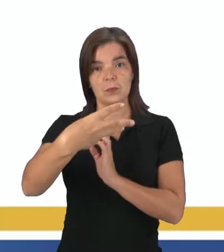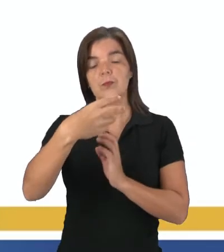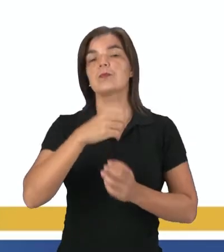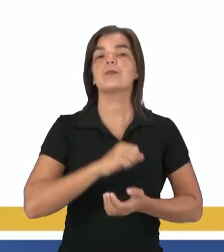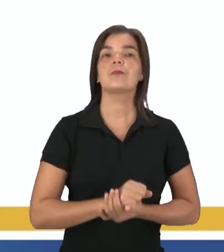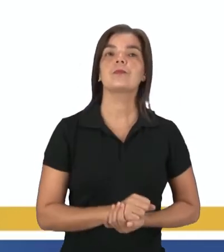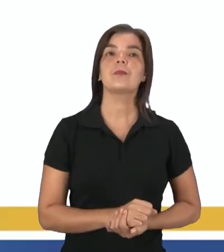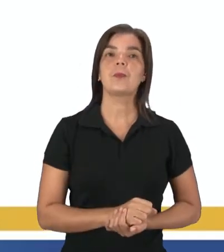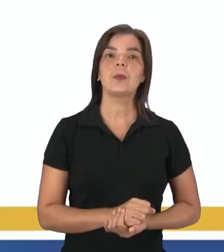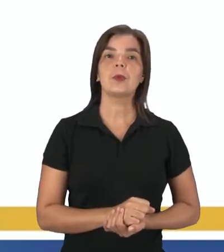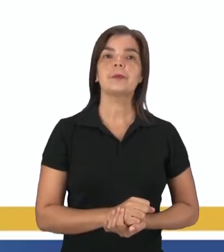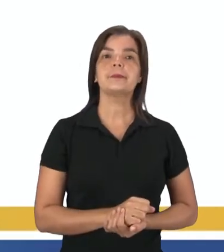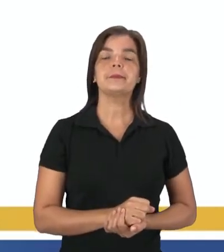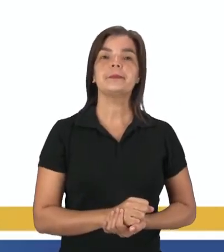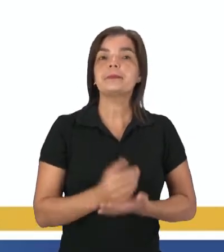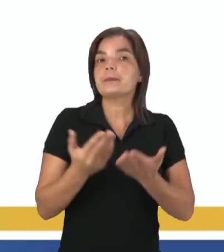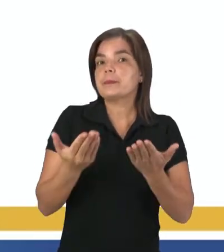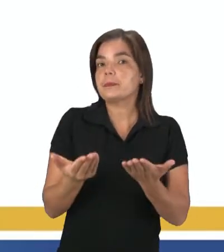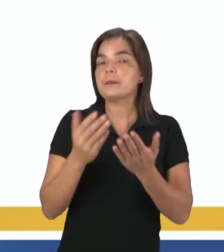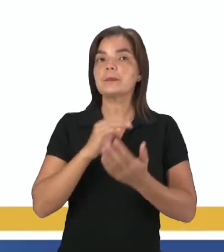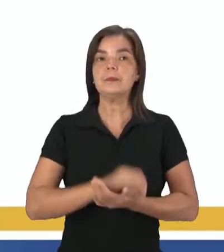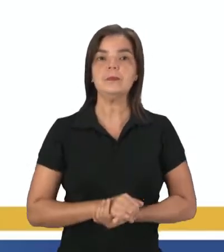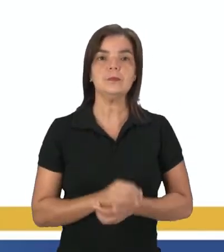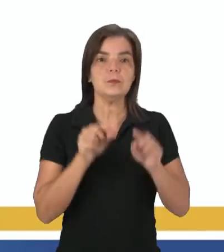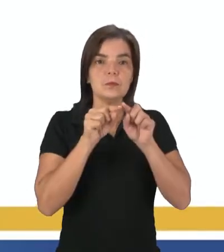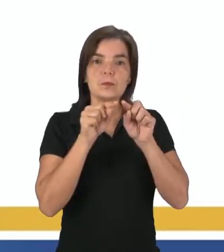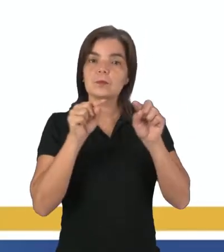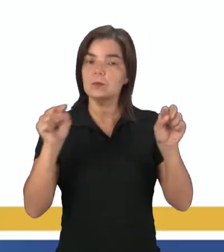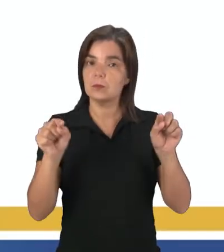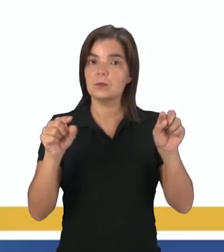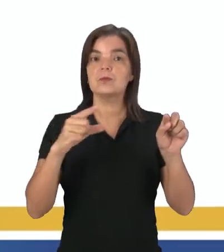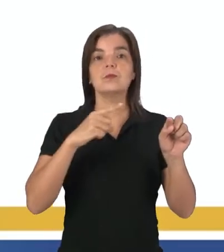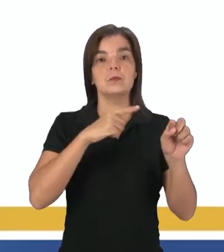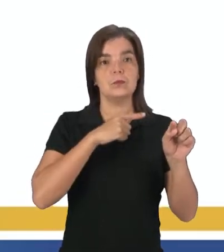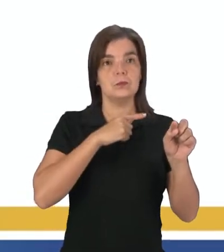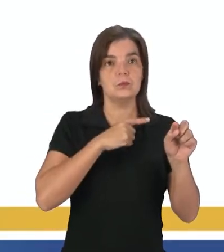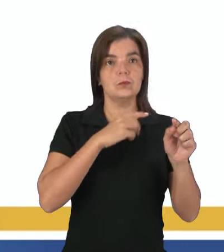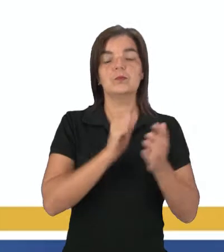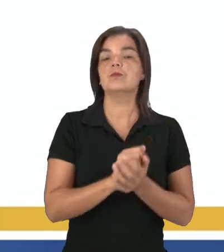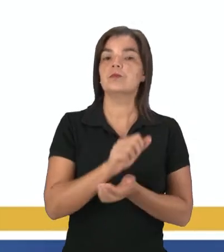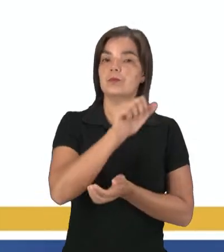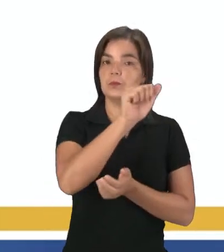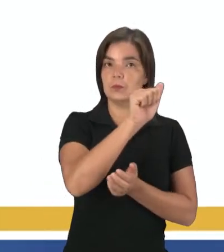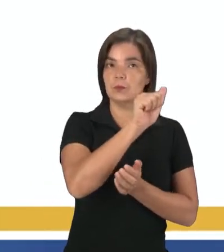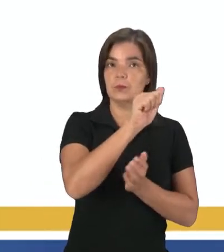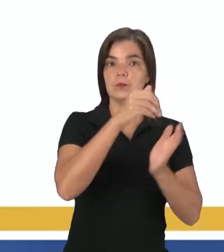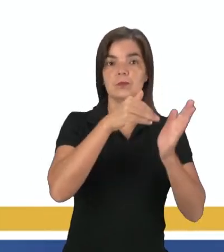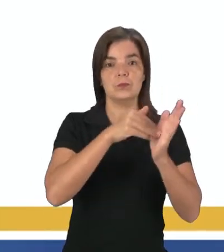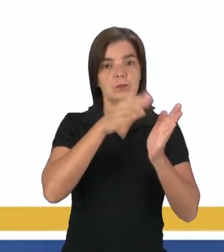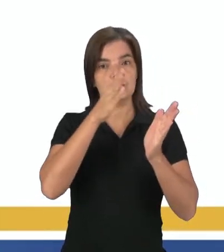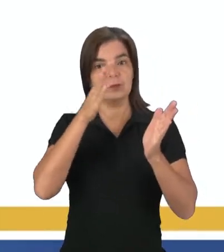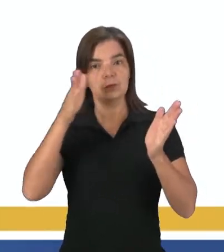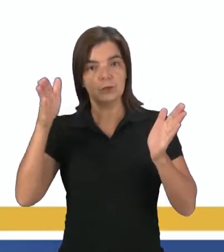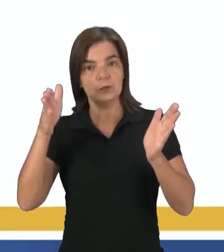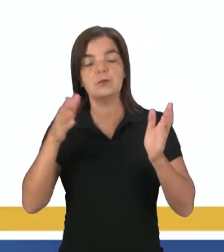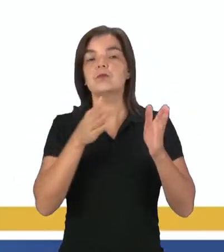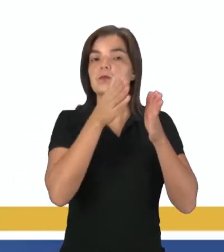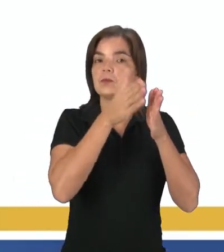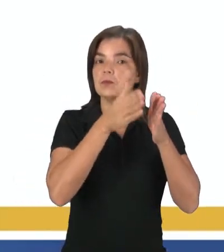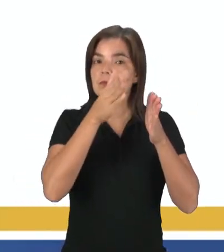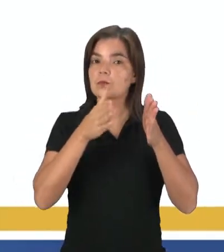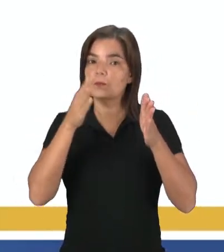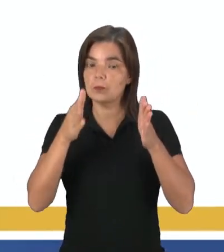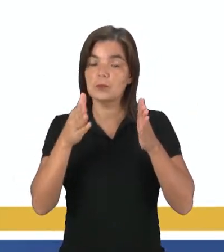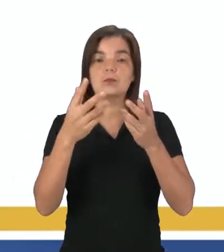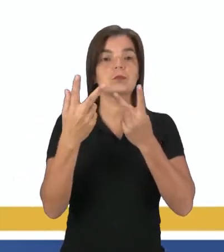3. Bom, na reta numérica, dividimos o segmento que vai de A até B em 10 partes iguais. Lembrando que